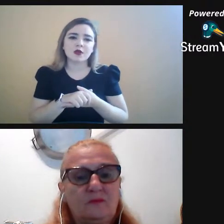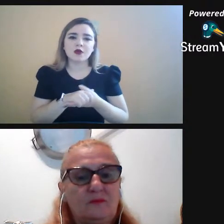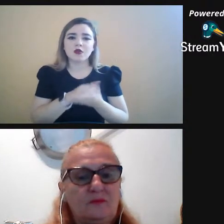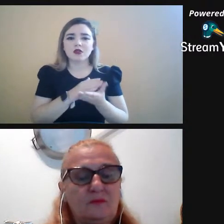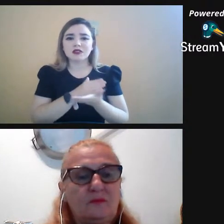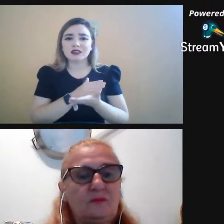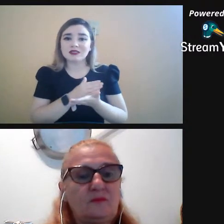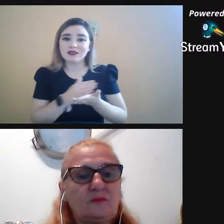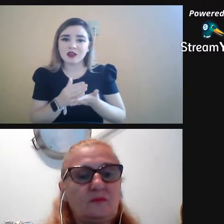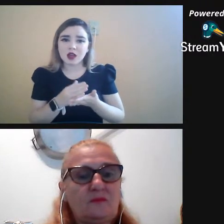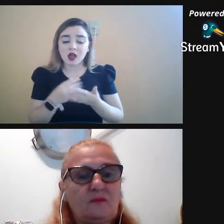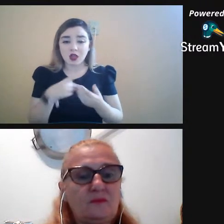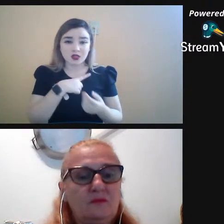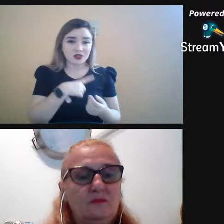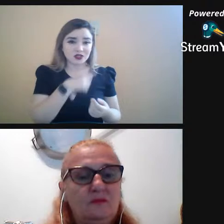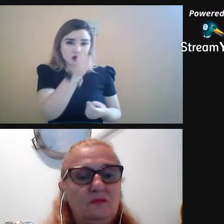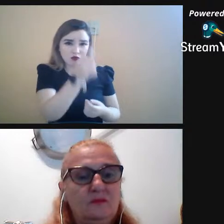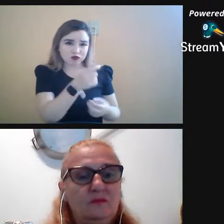trauma dele,